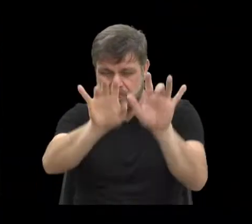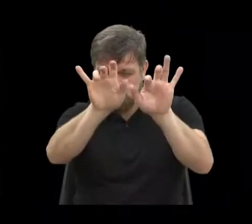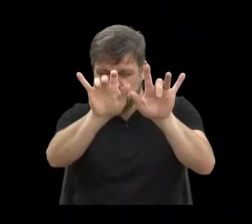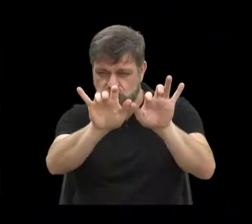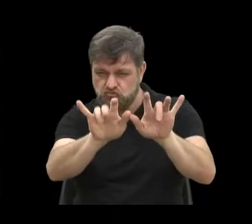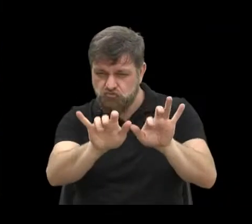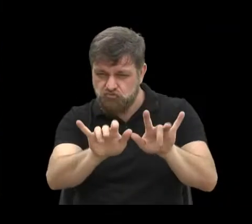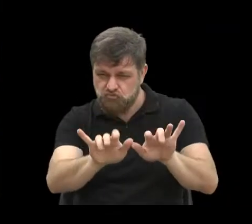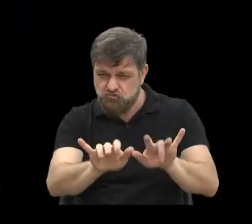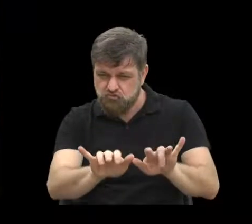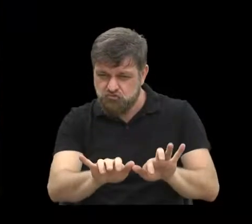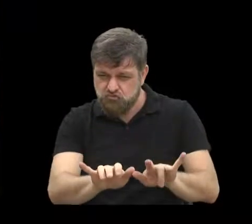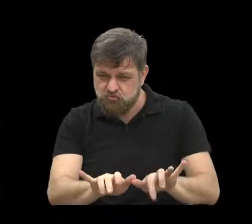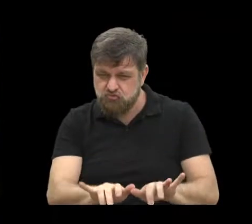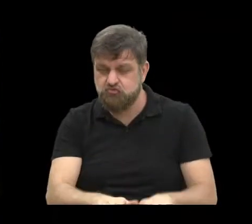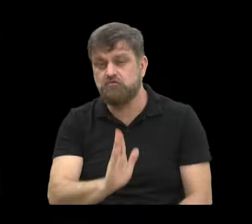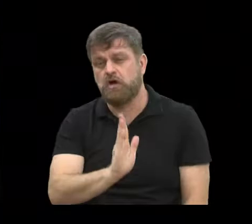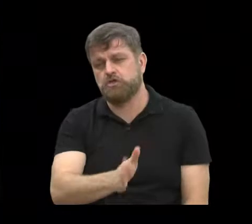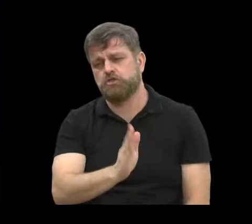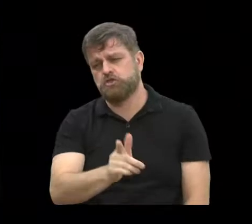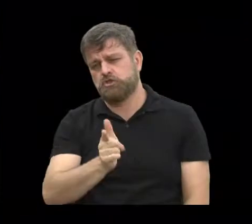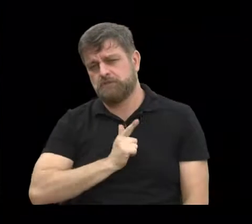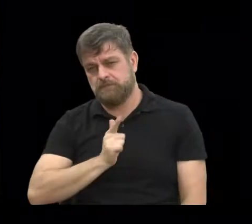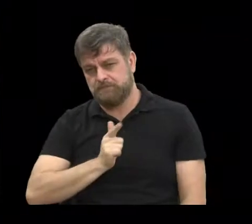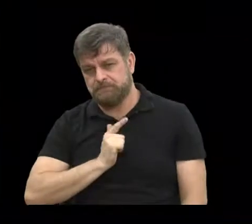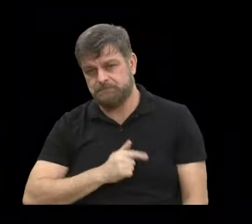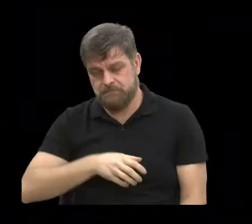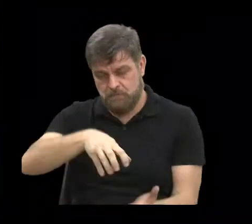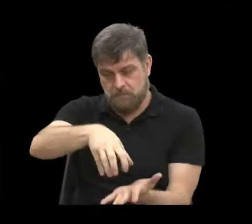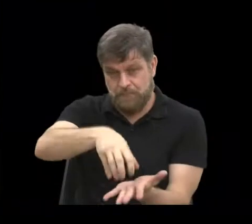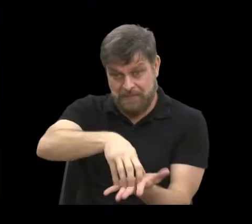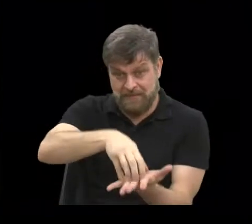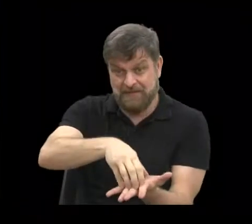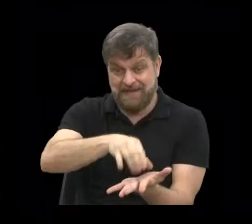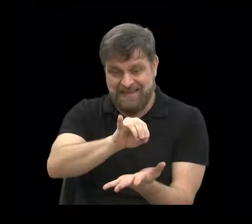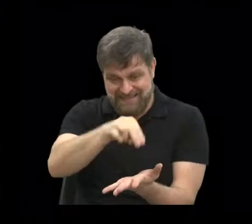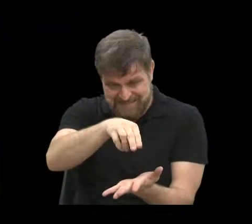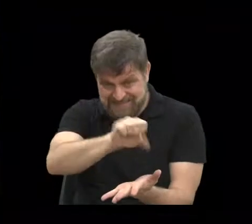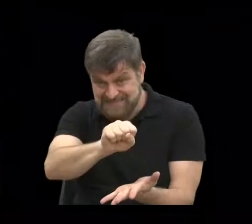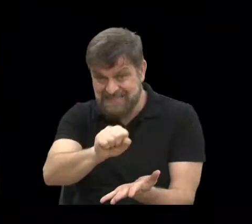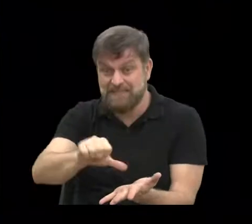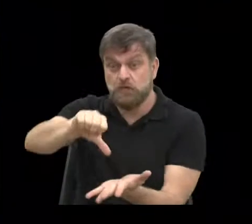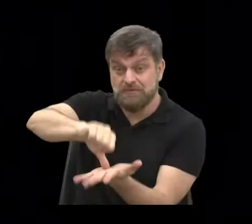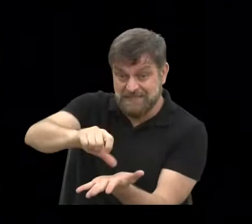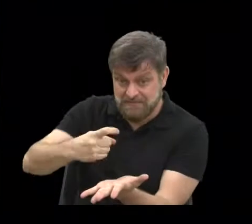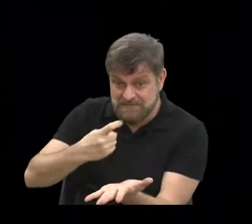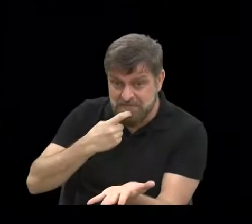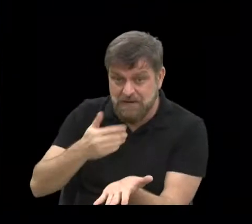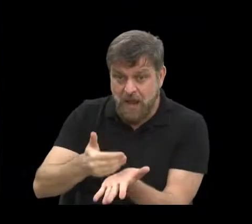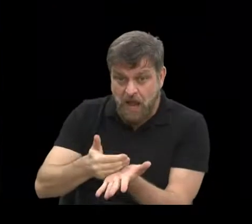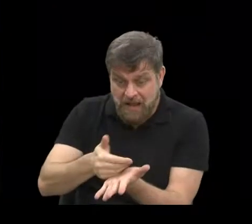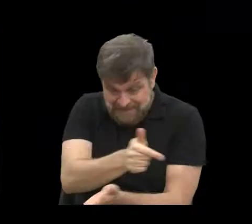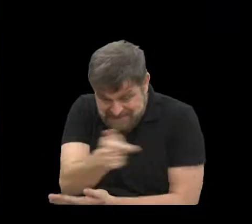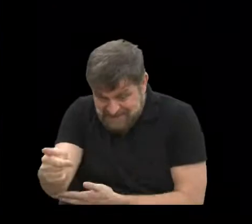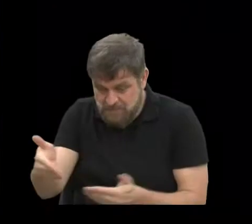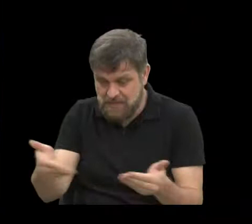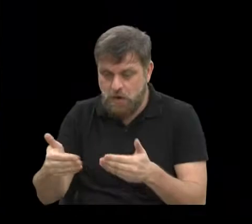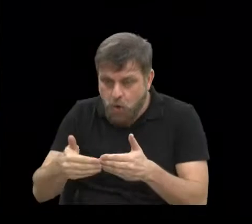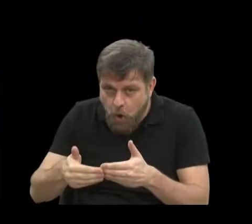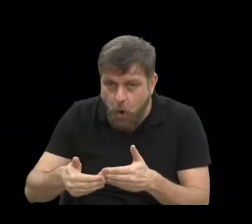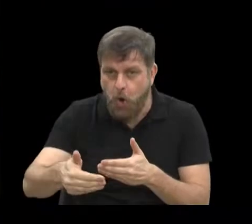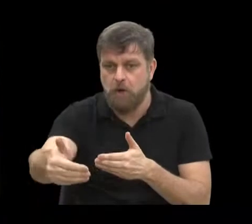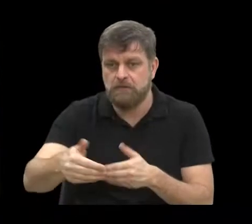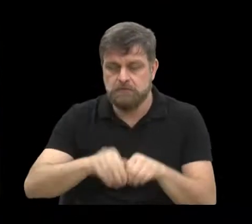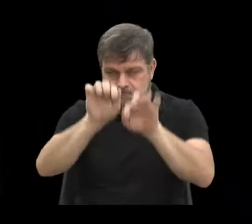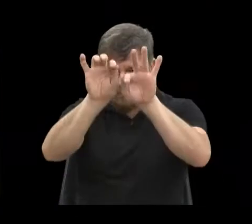o processo eletrônico, inclusive nas agências aqui de Campinas, lá do centro, começou essa semana com